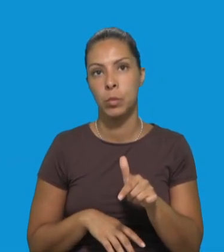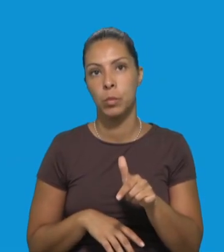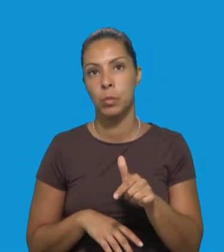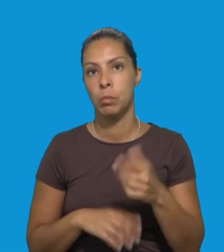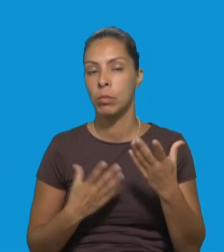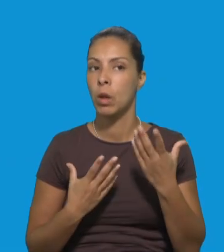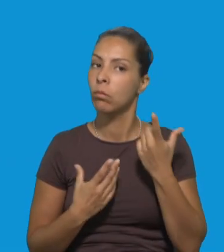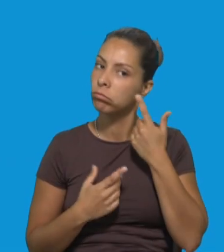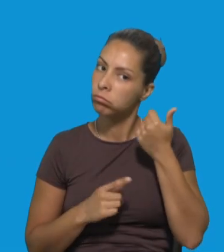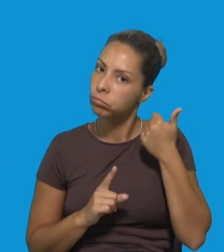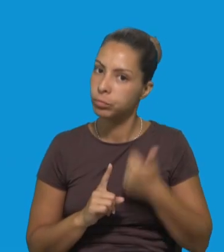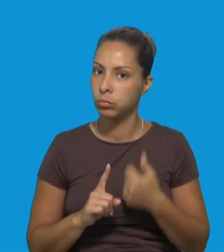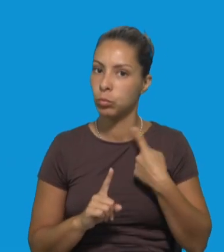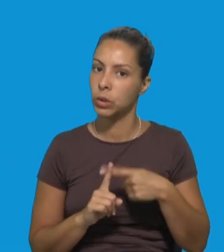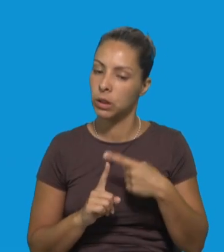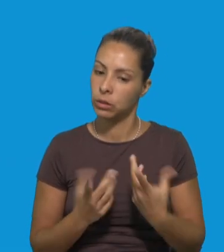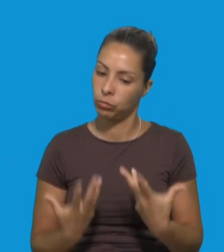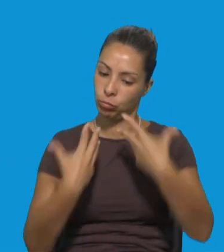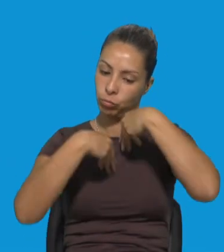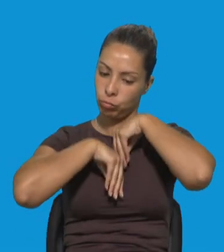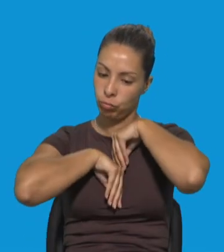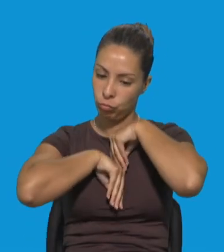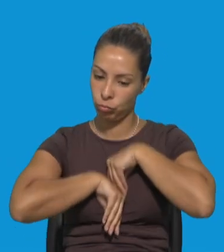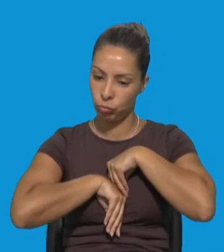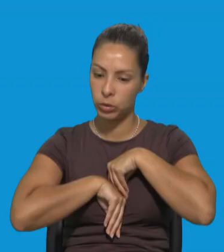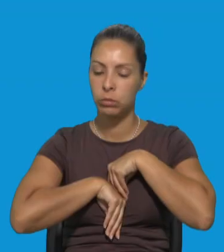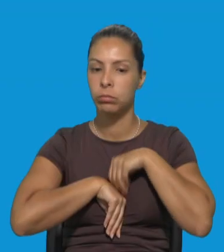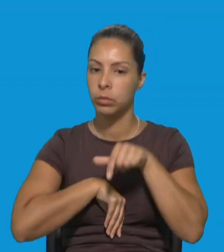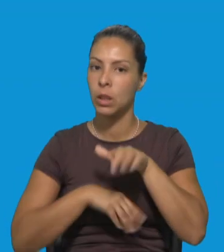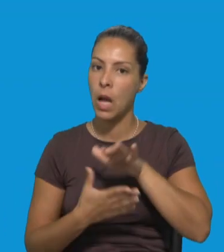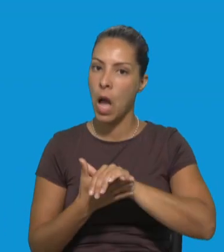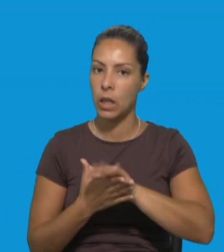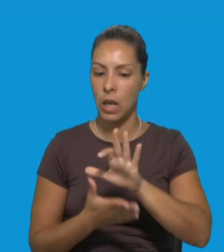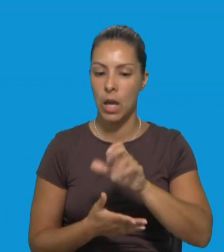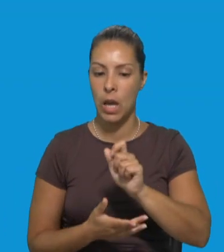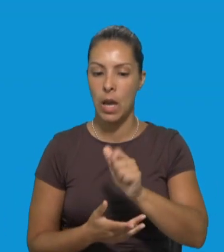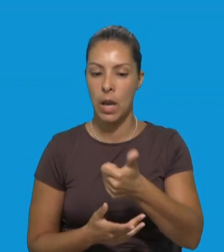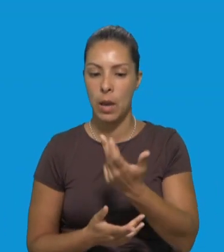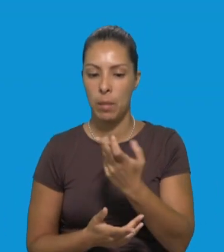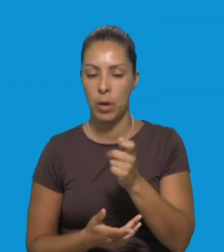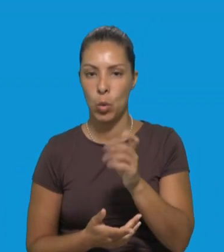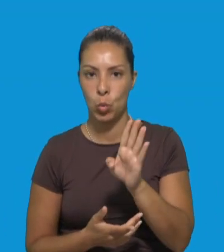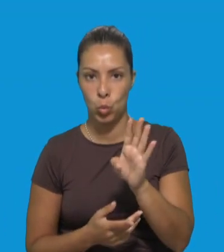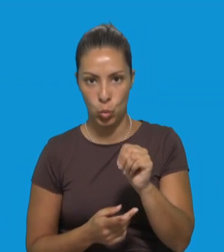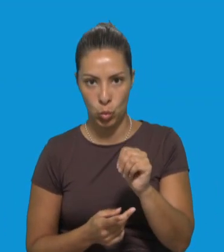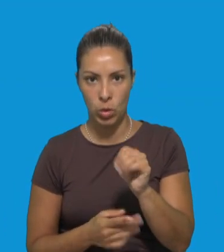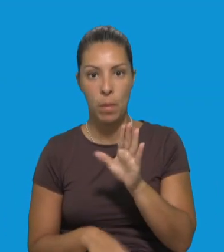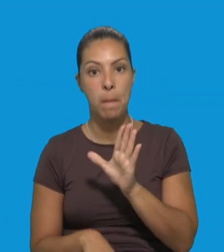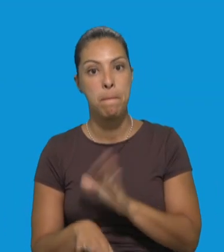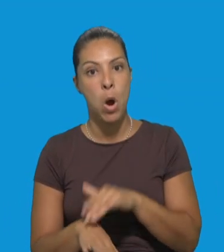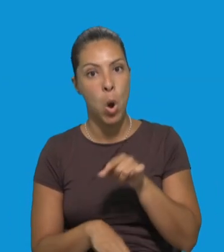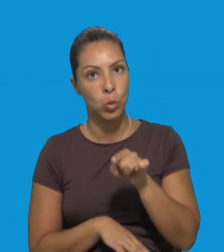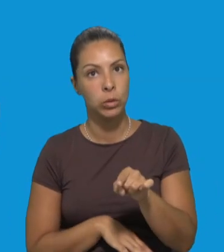está muito bem consolidada nesta palavra da carta aos Hebreus, que eu quero destacar, porque a esperança também tem